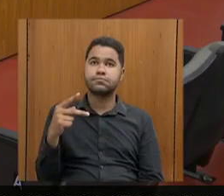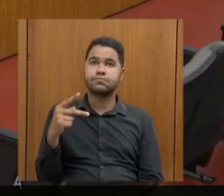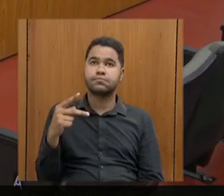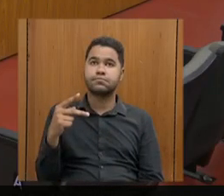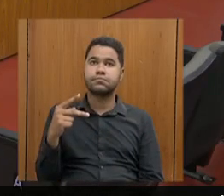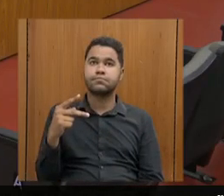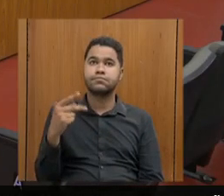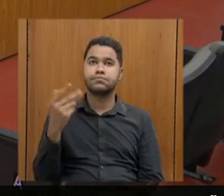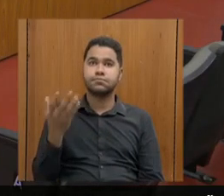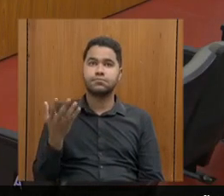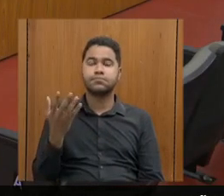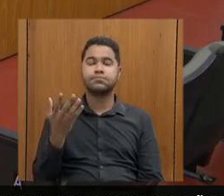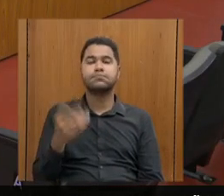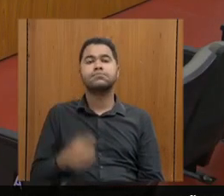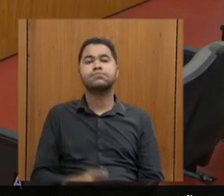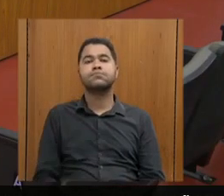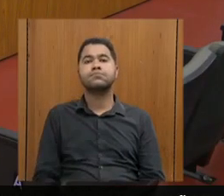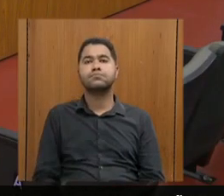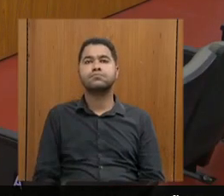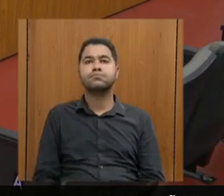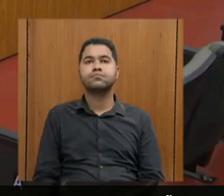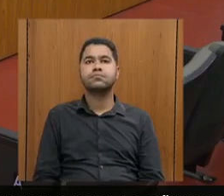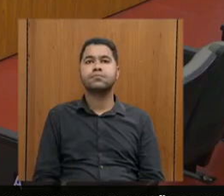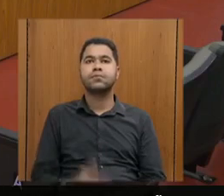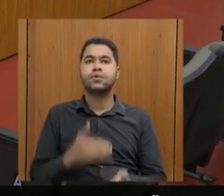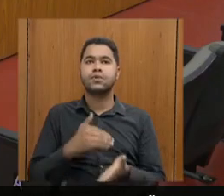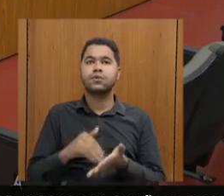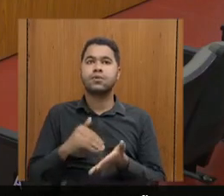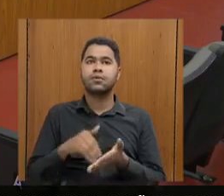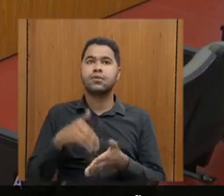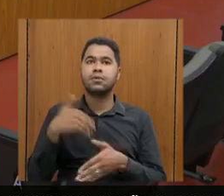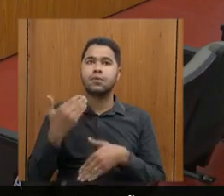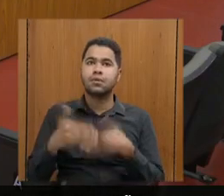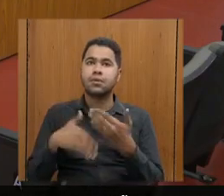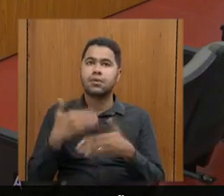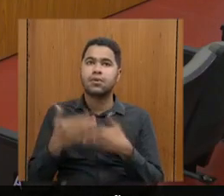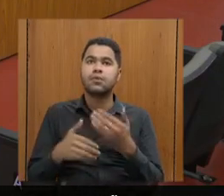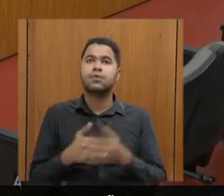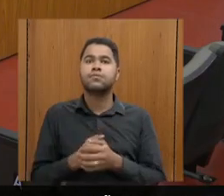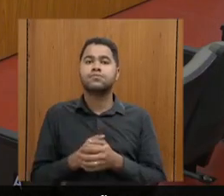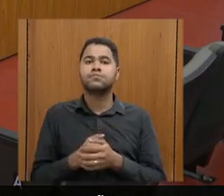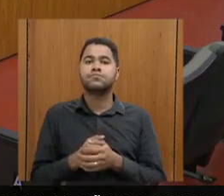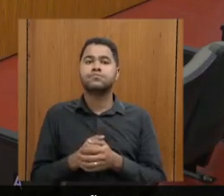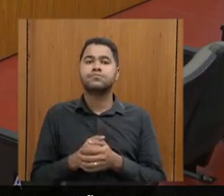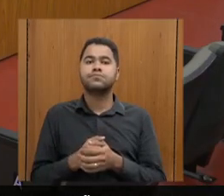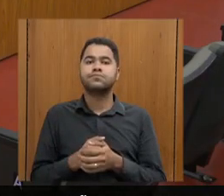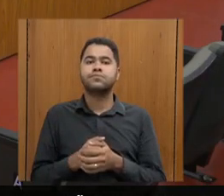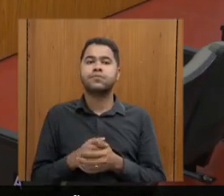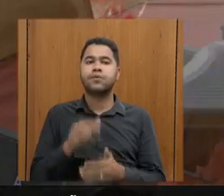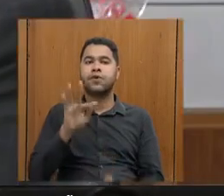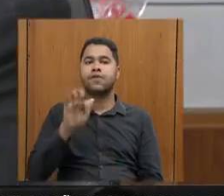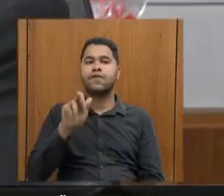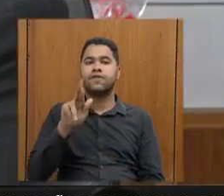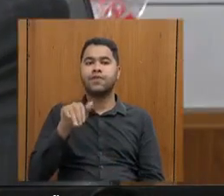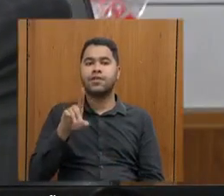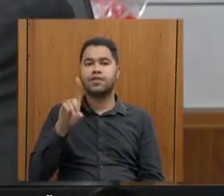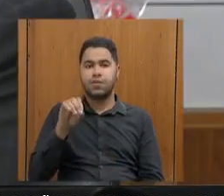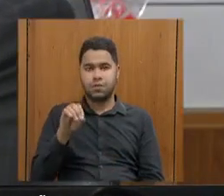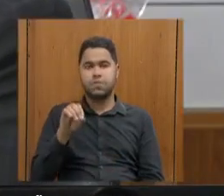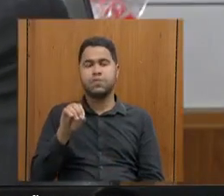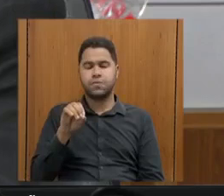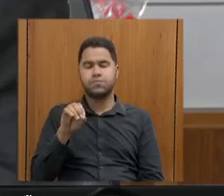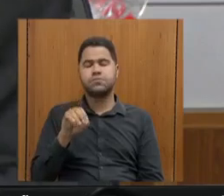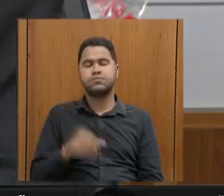lugar me dirijo aqui você que tá desenvolvimento Fernando passado é